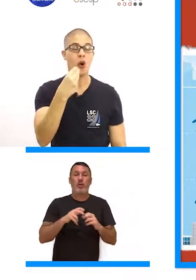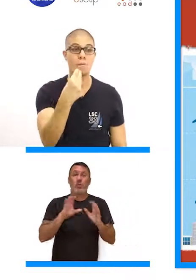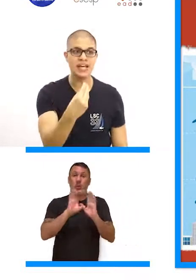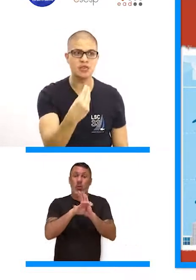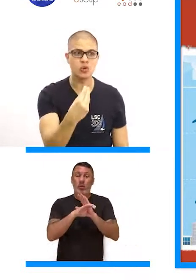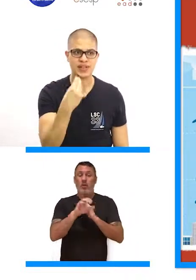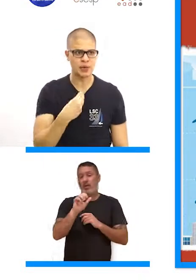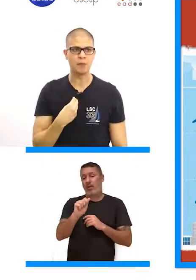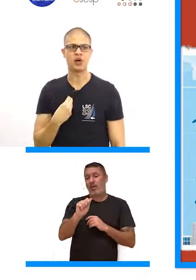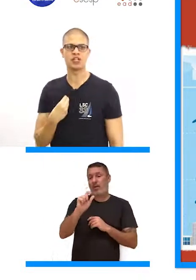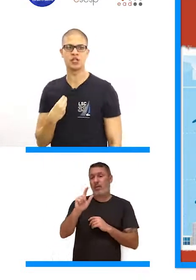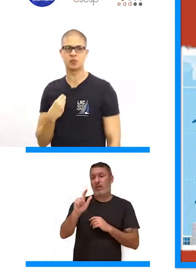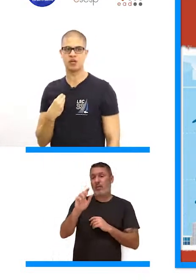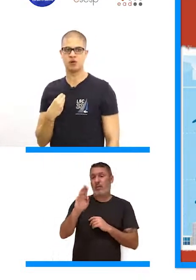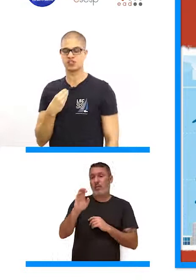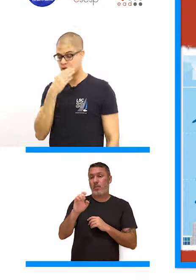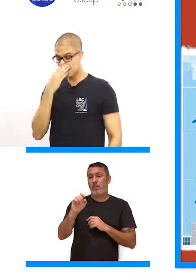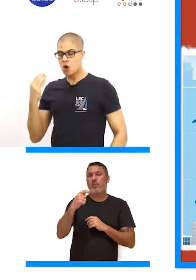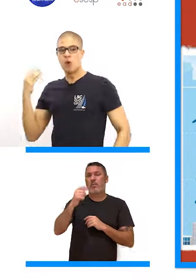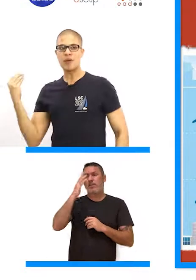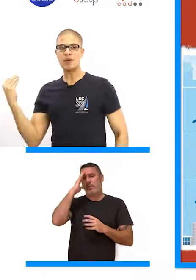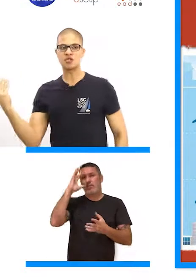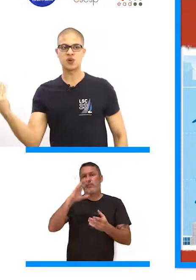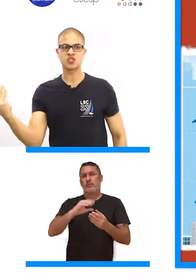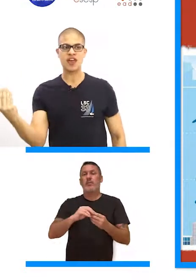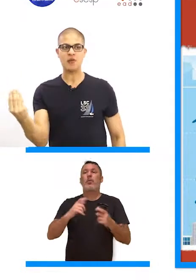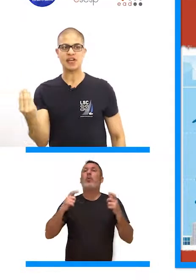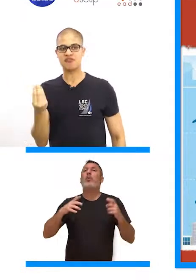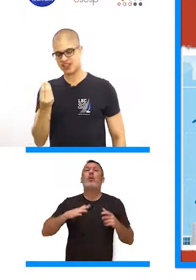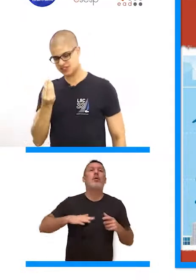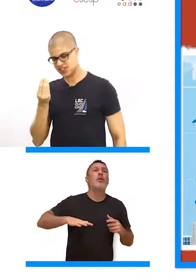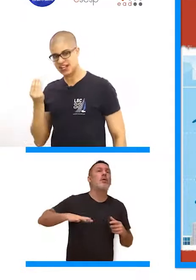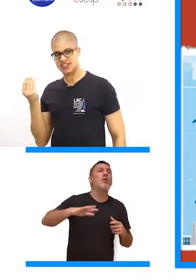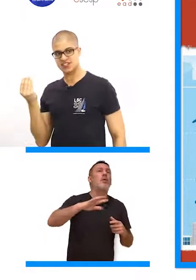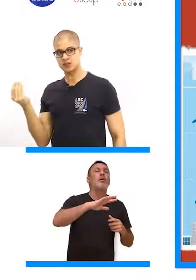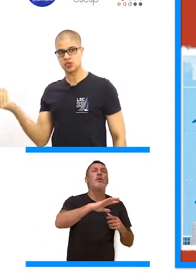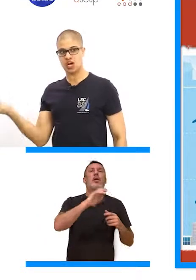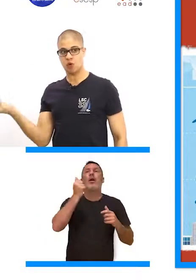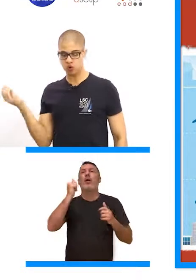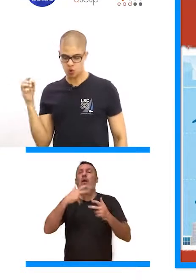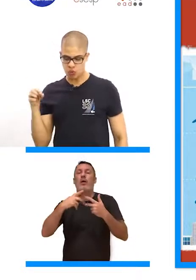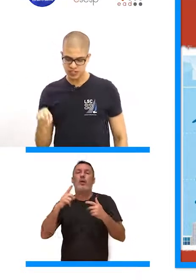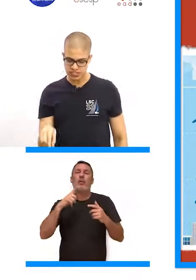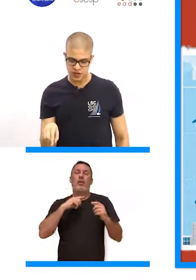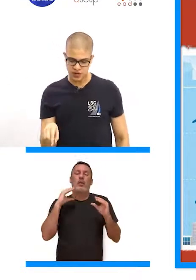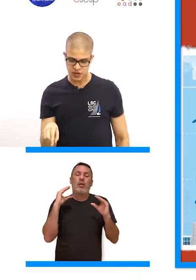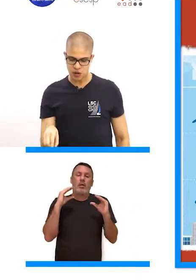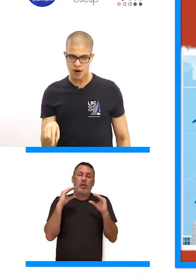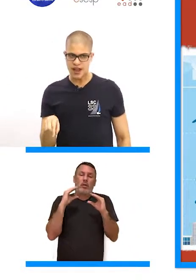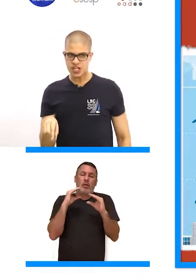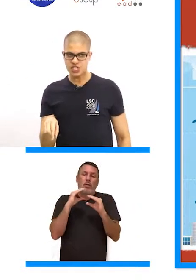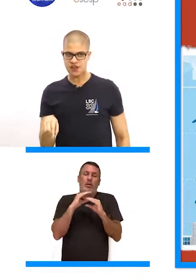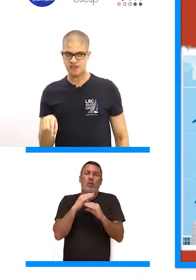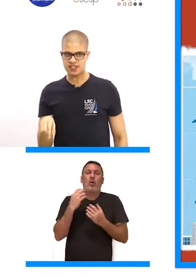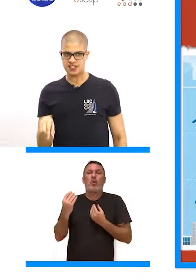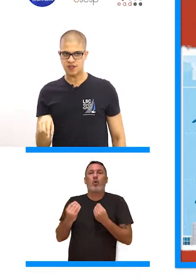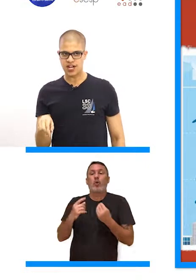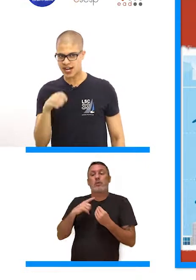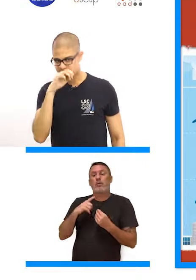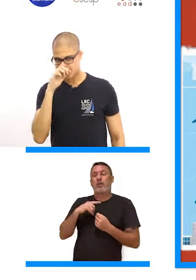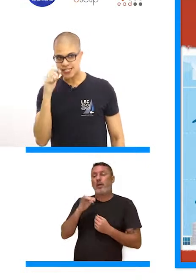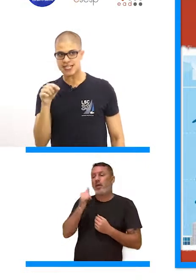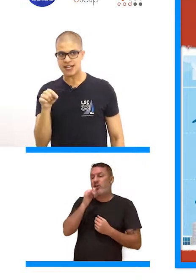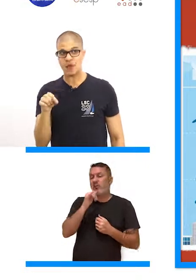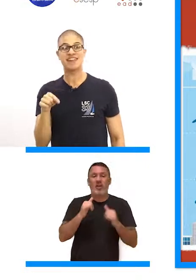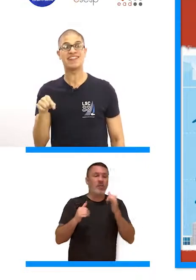conceito de albedo é tão importante para nós. O meio atmosférico ele vai ser aquecido de acordo com o nível de reflexão